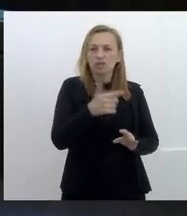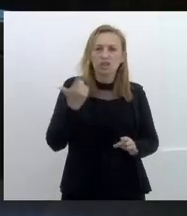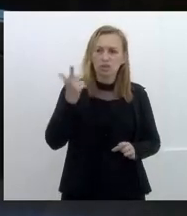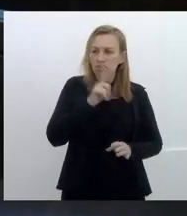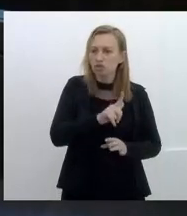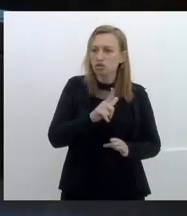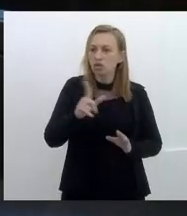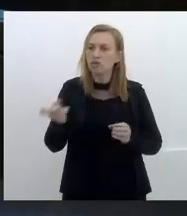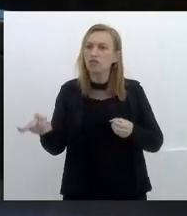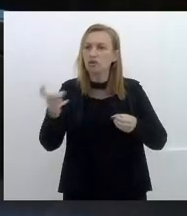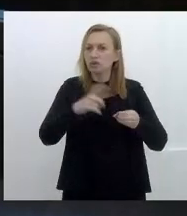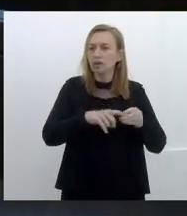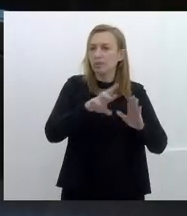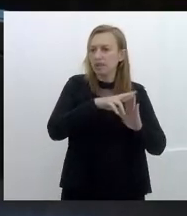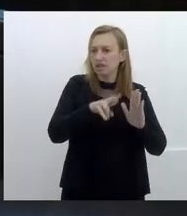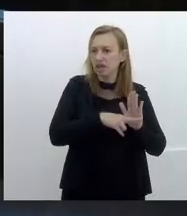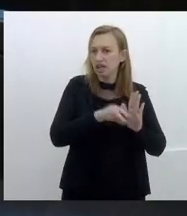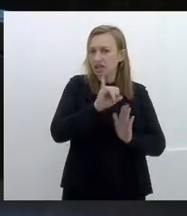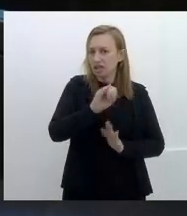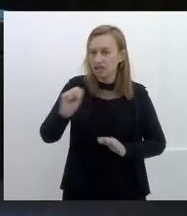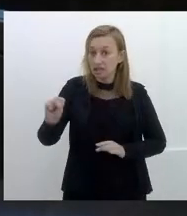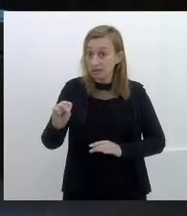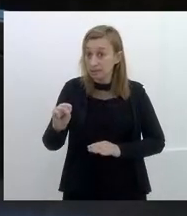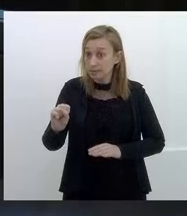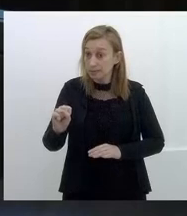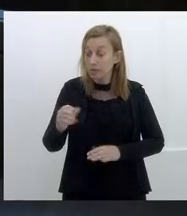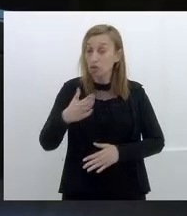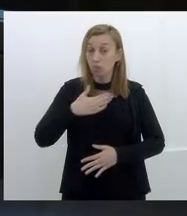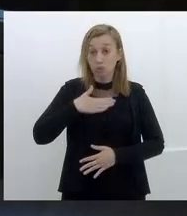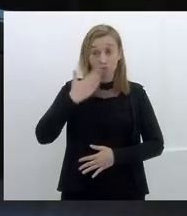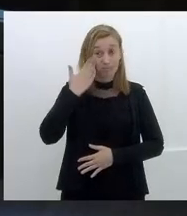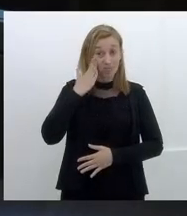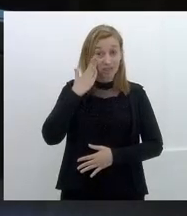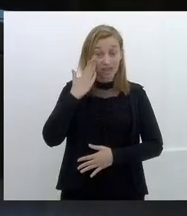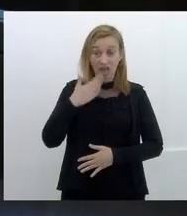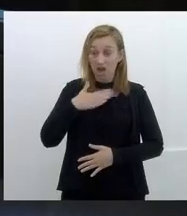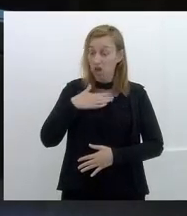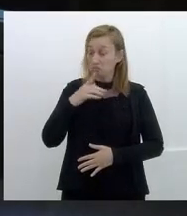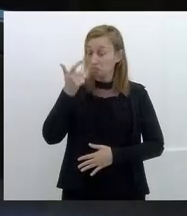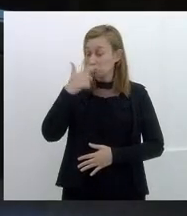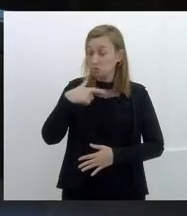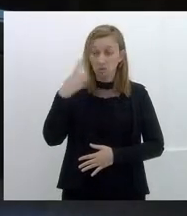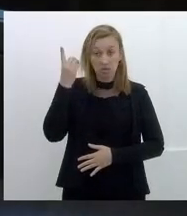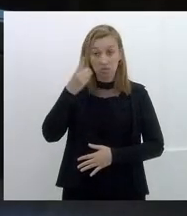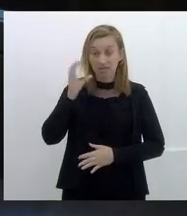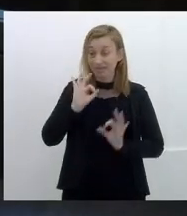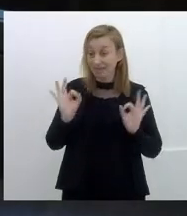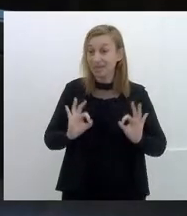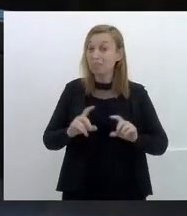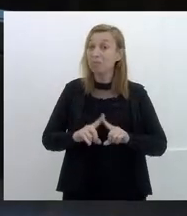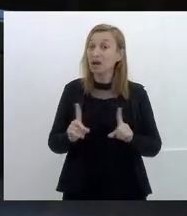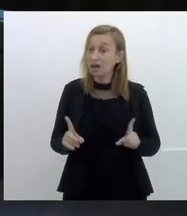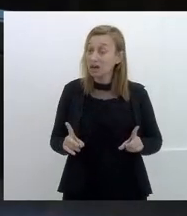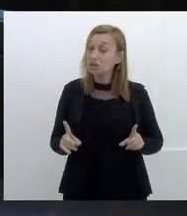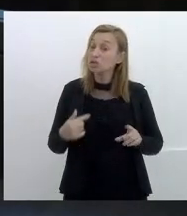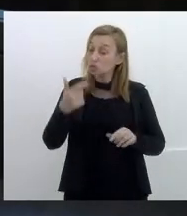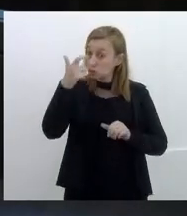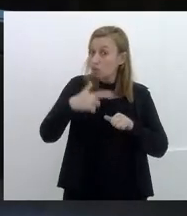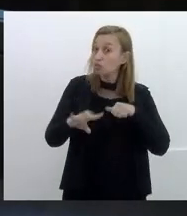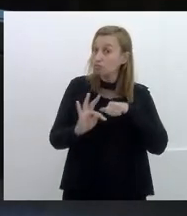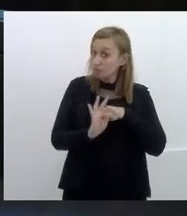as regras exatamente igual do INSS e essa no meu entender não sou o parlamentar não sou nada mas são